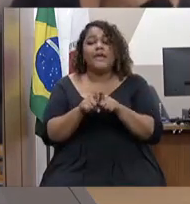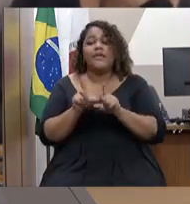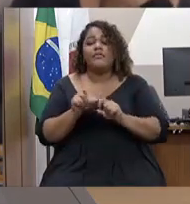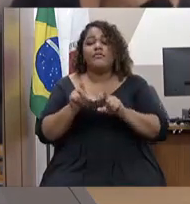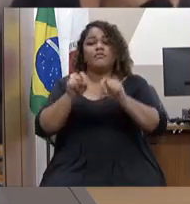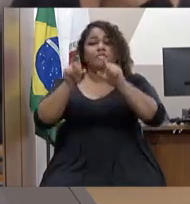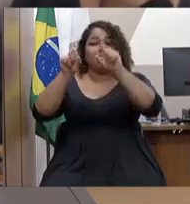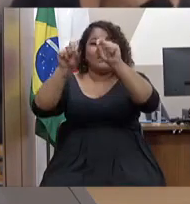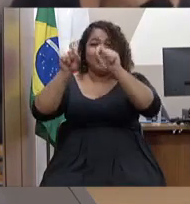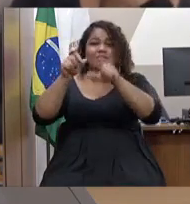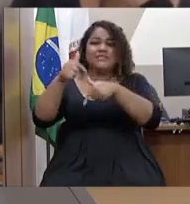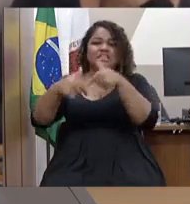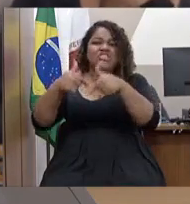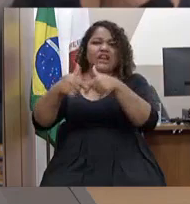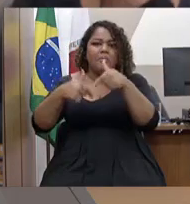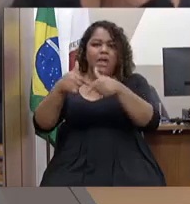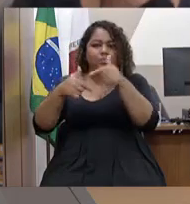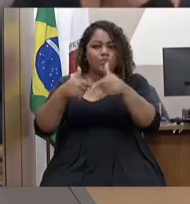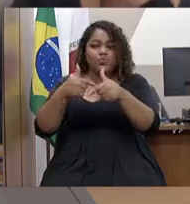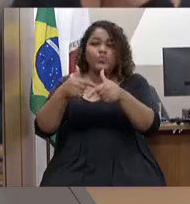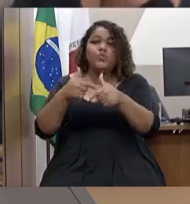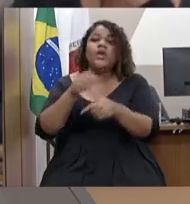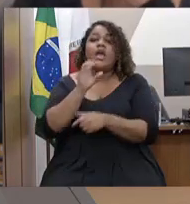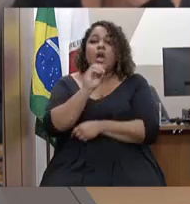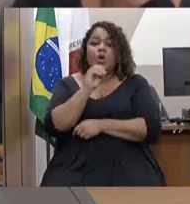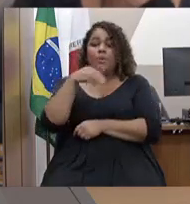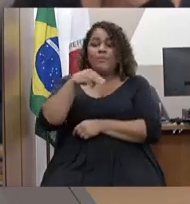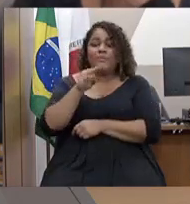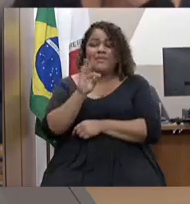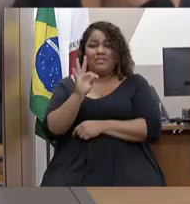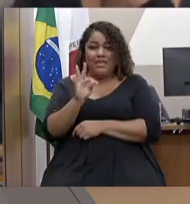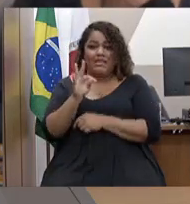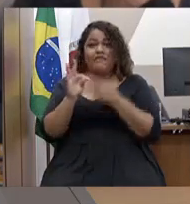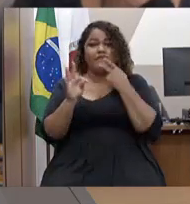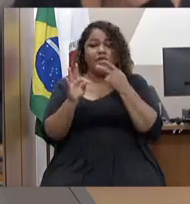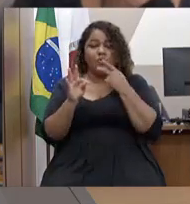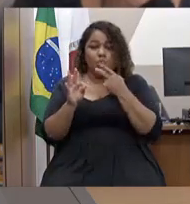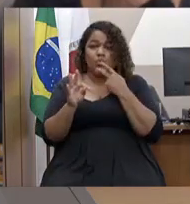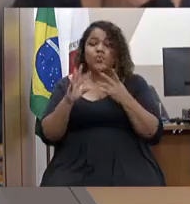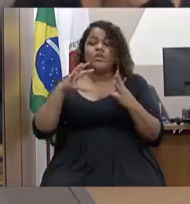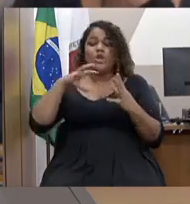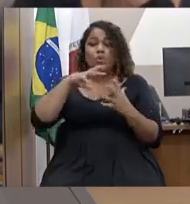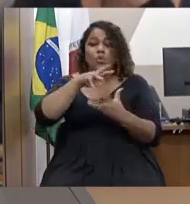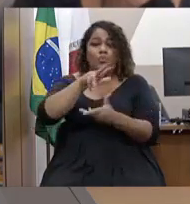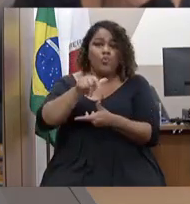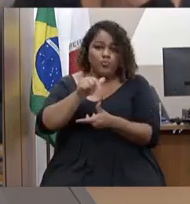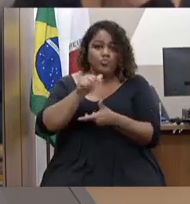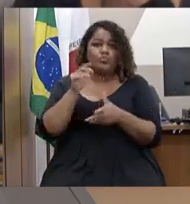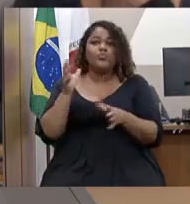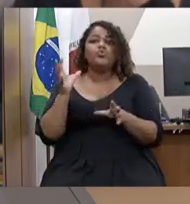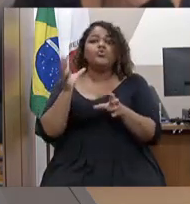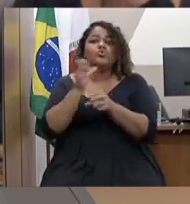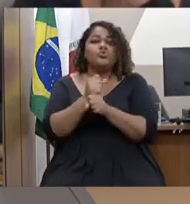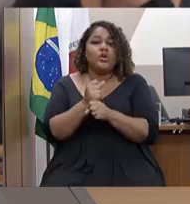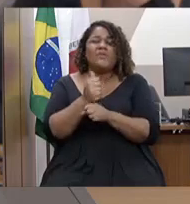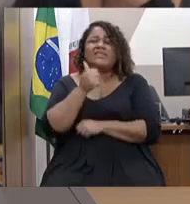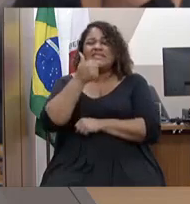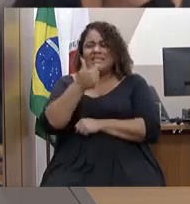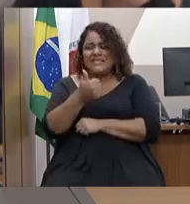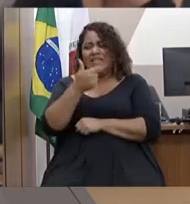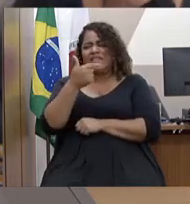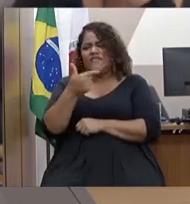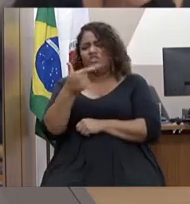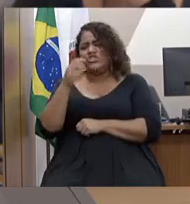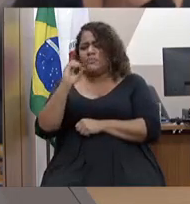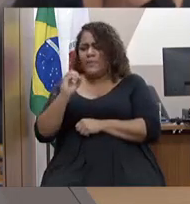na Europa que no Brasil desculpe eu falei errado no mundo tem mais de 120 Mil casos novos